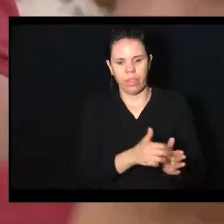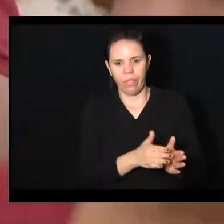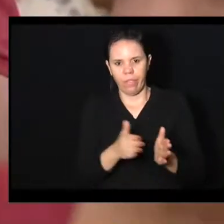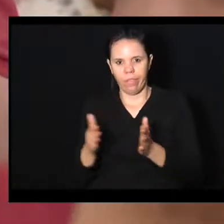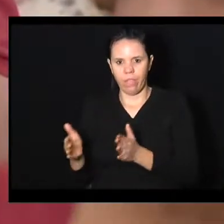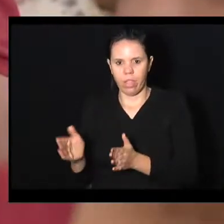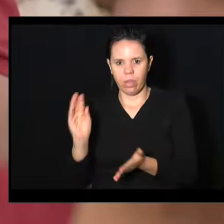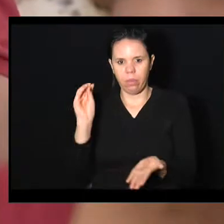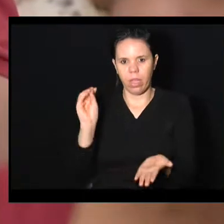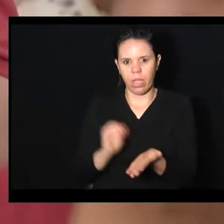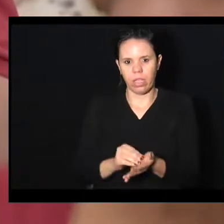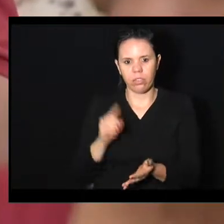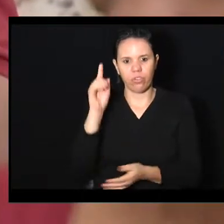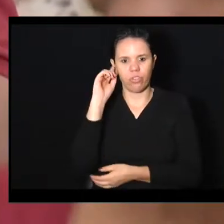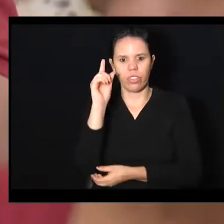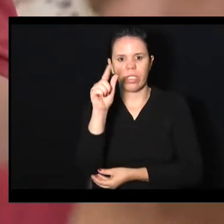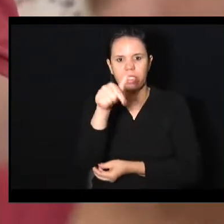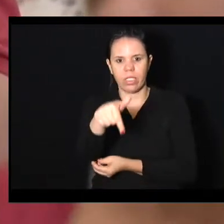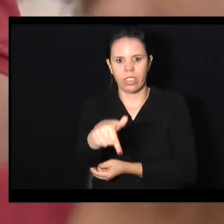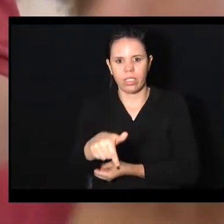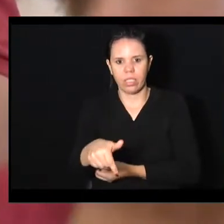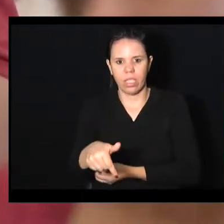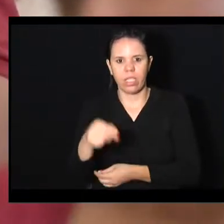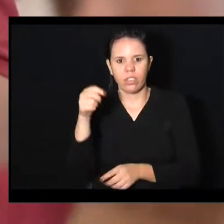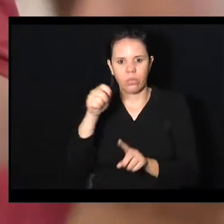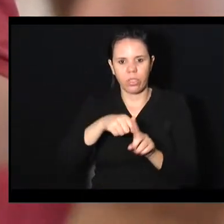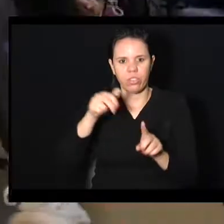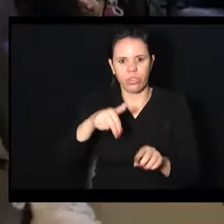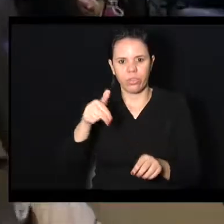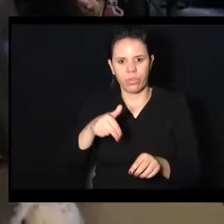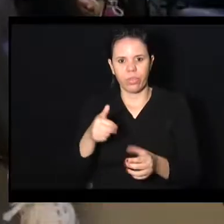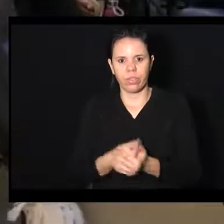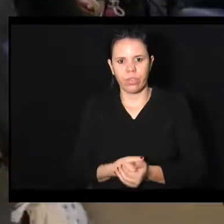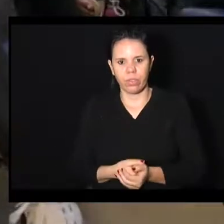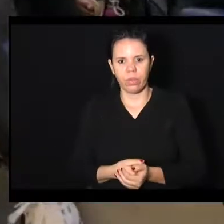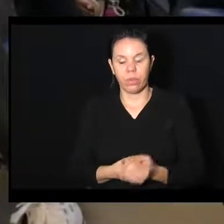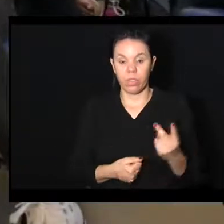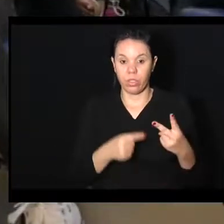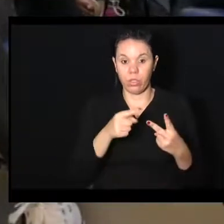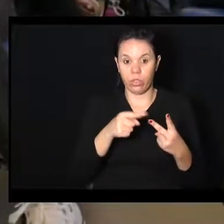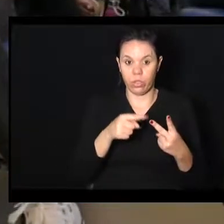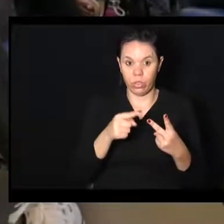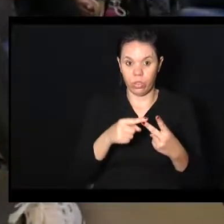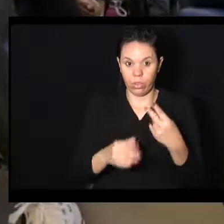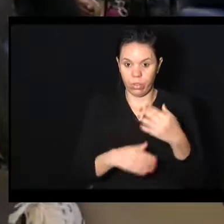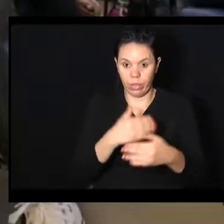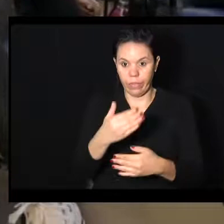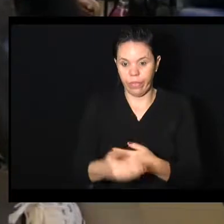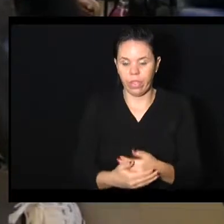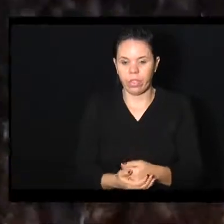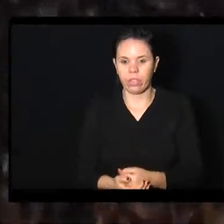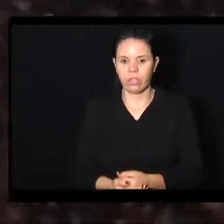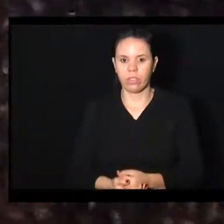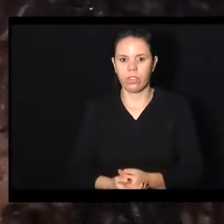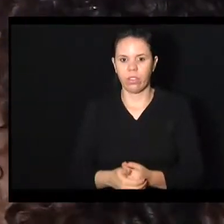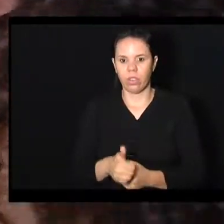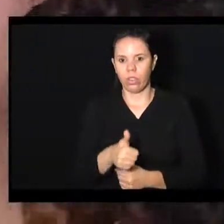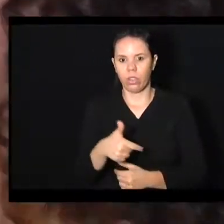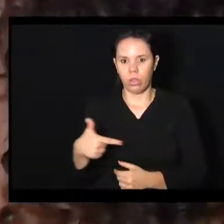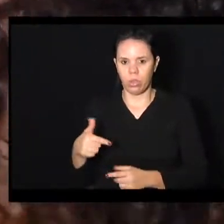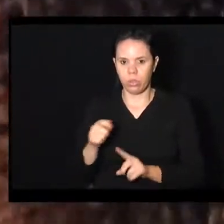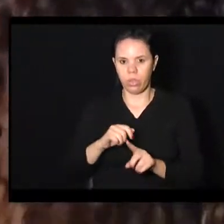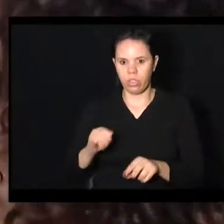dia 17 de novembro e a segunda para os dias 12 e 13 de janeiro de 2020. Já